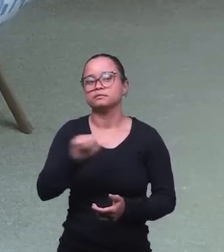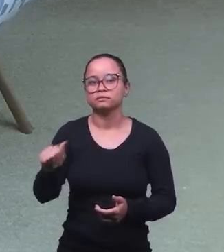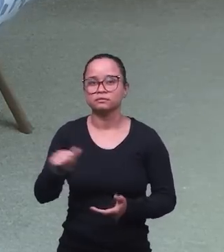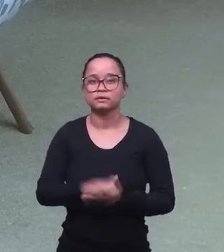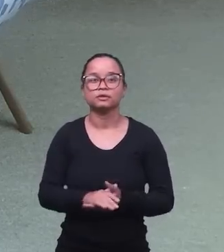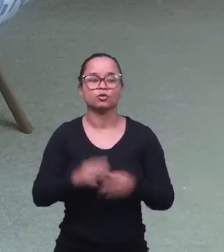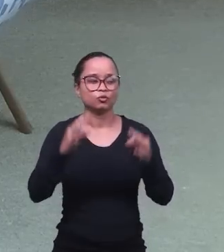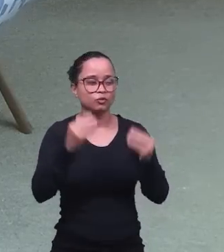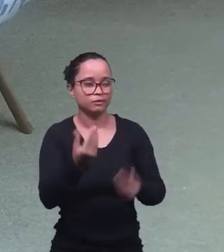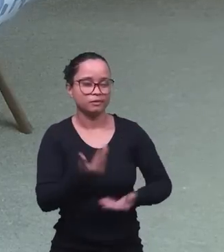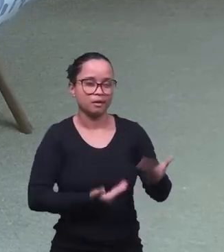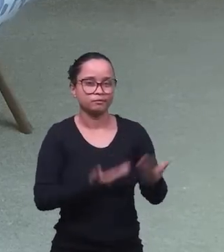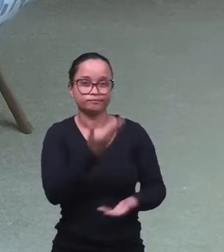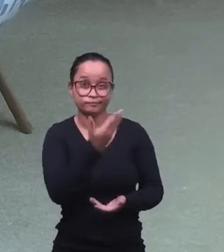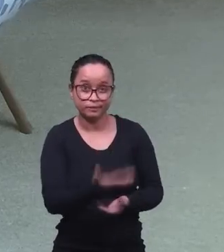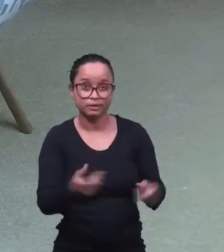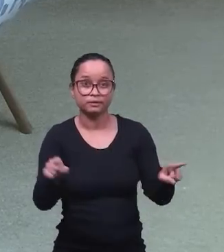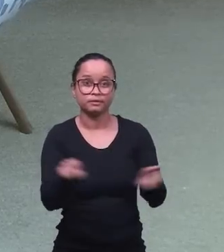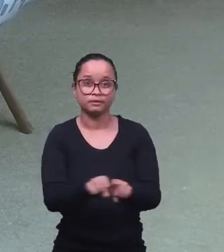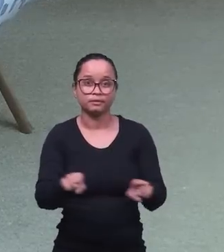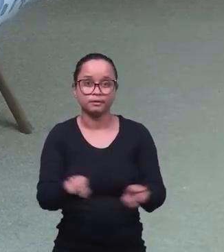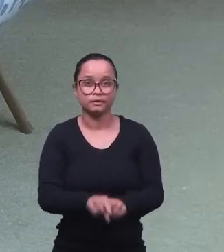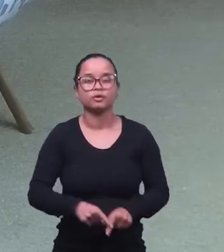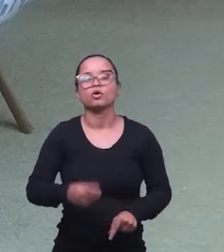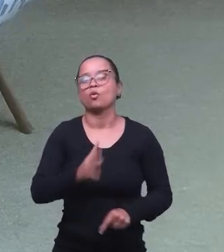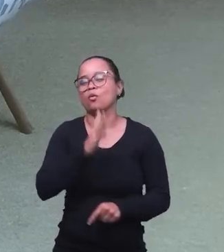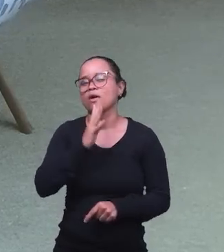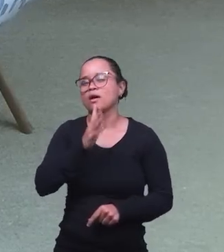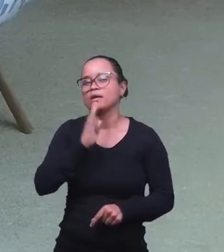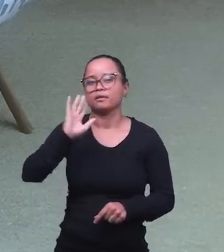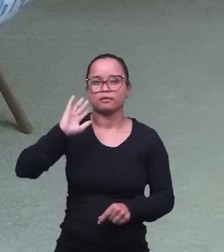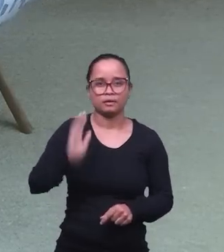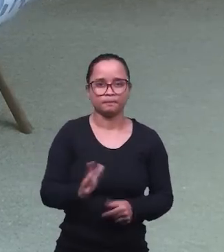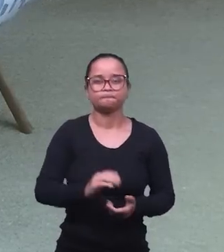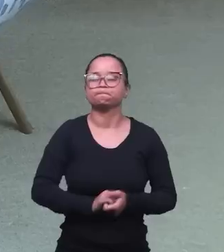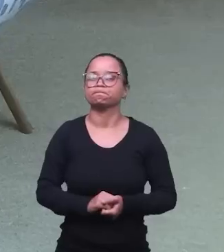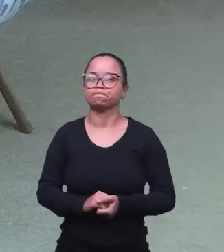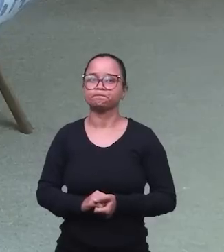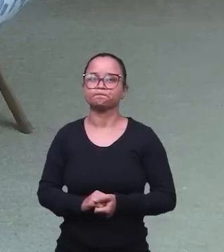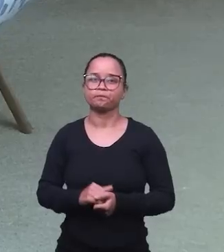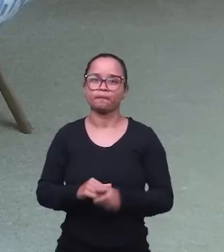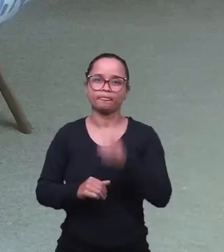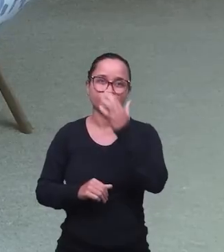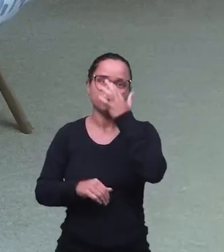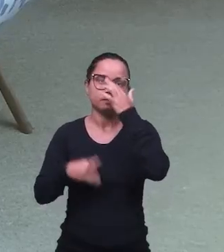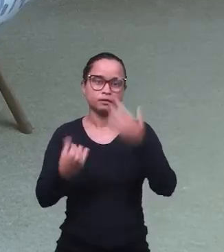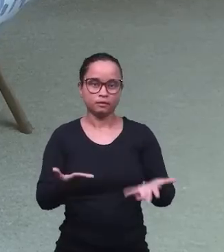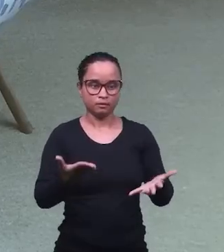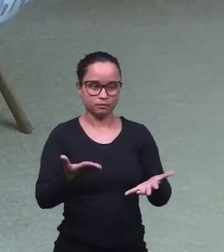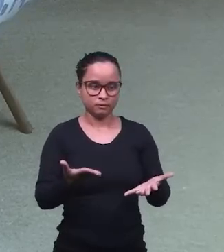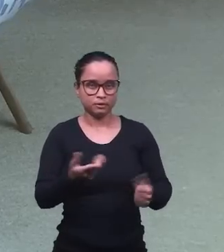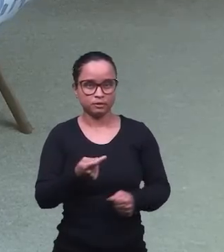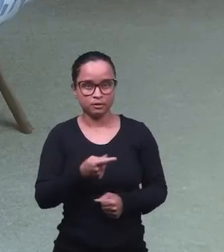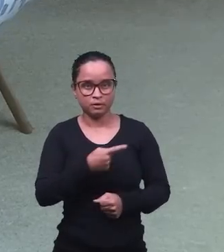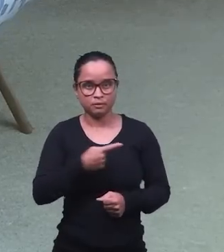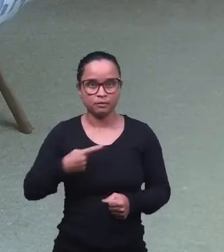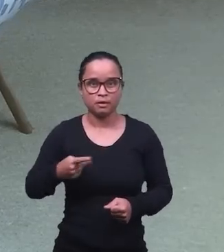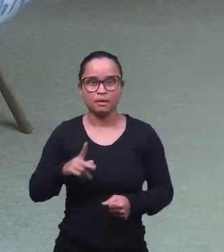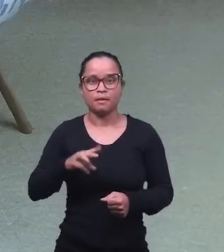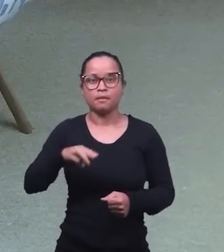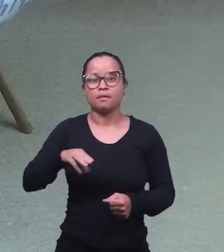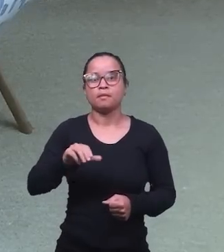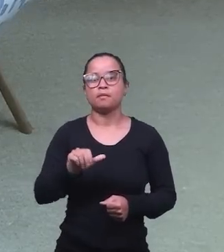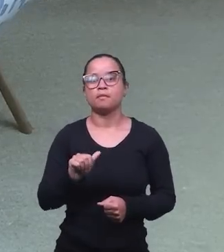irmãos de Magé, são irmãos queridos que conhecemos já de longa data. Meu companheiro pastor Machado, sua observação. Interessante